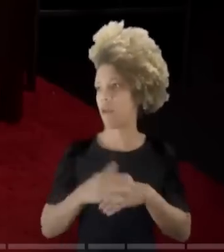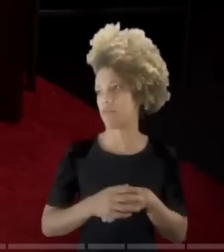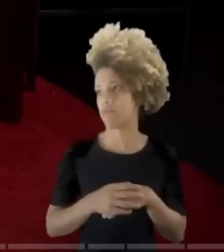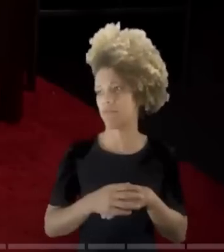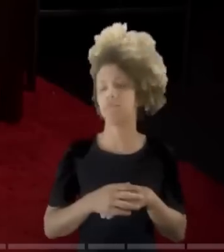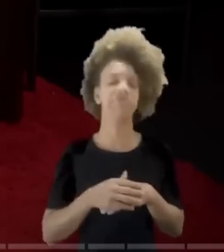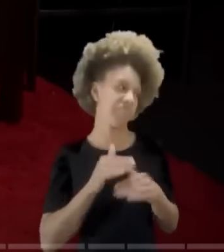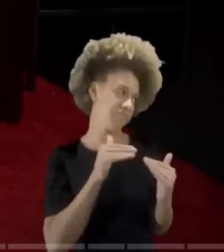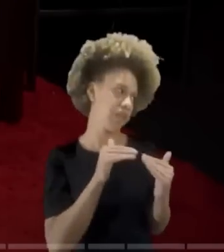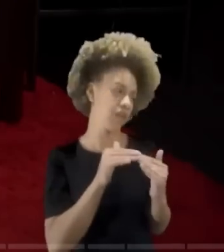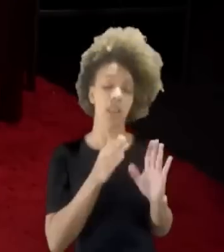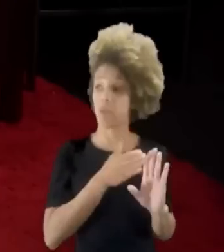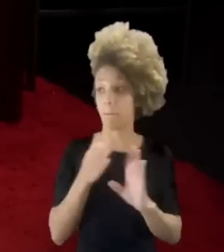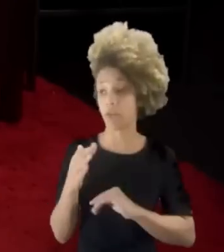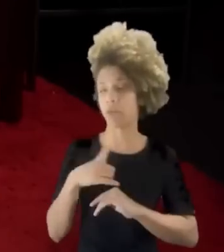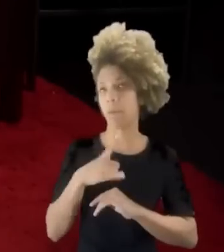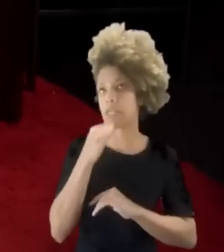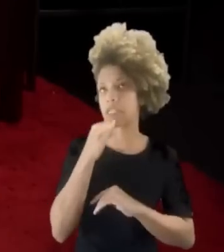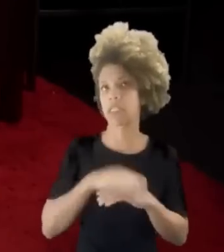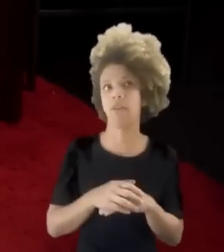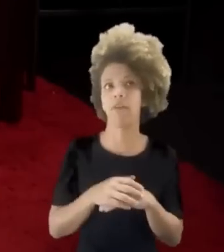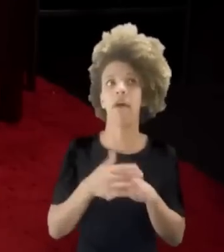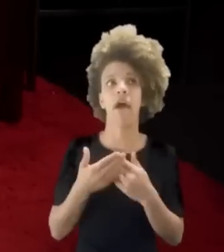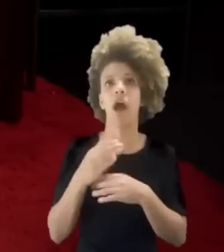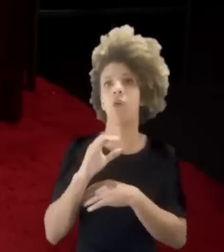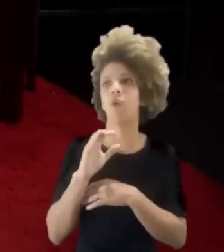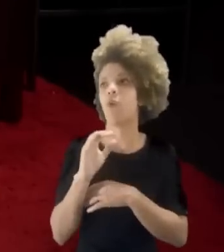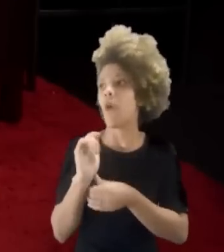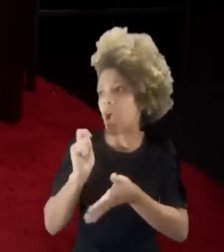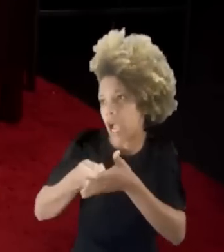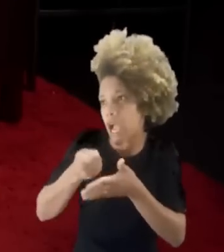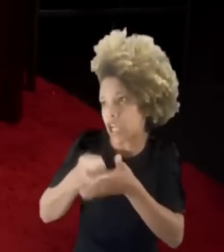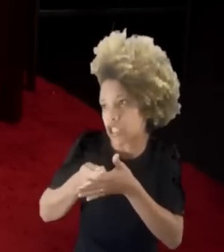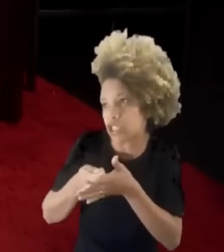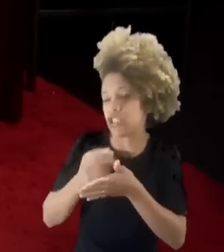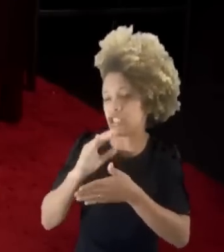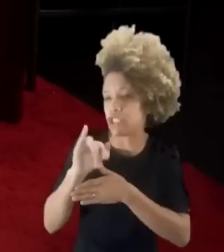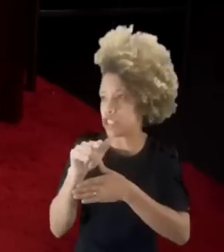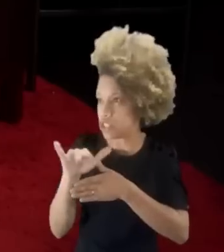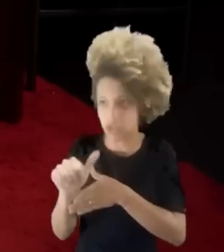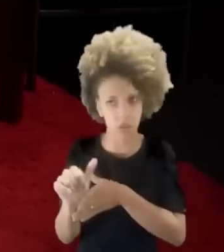uma época o pessoal tava falando assim pô caixinha é uma solução não mano